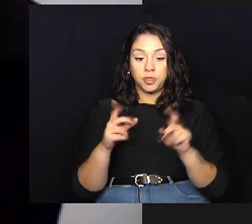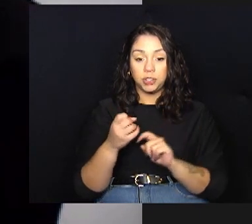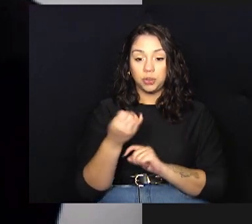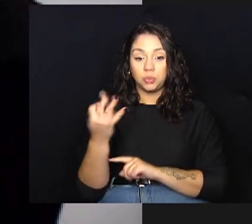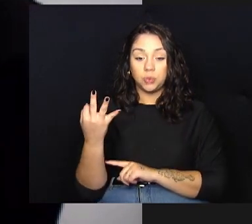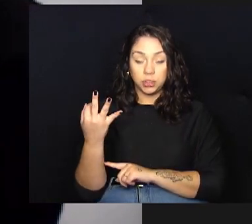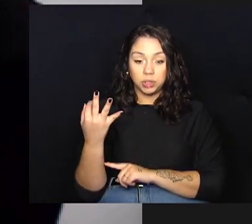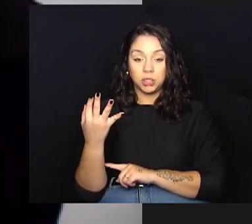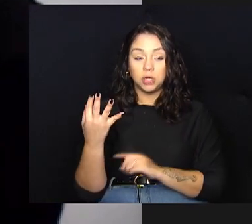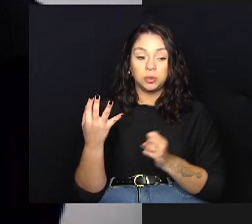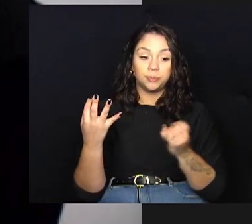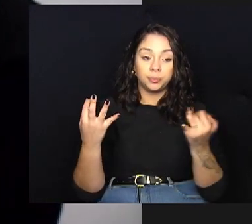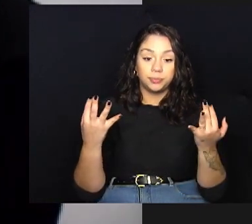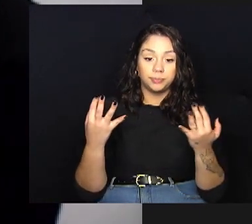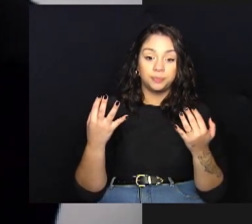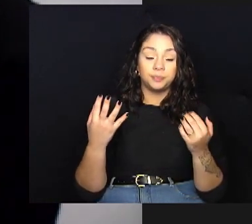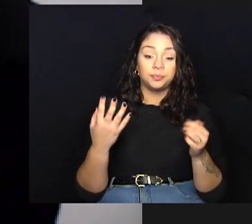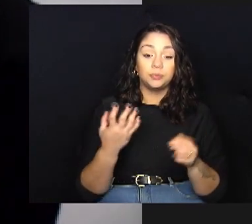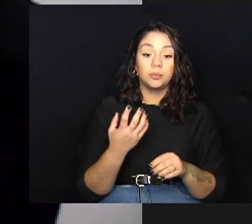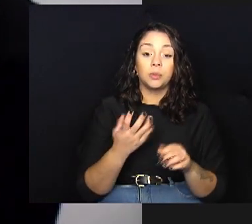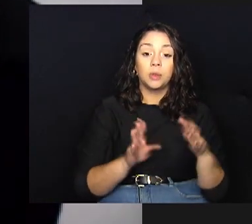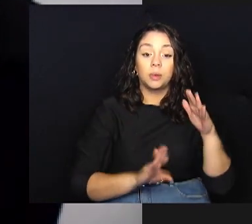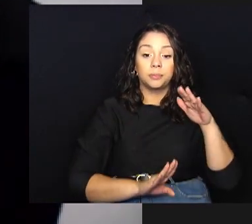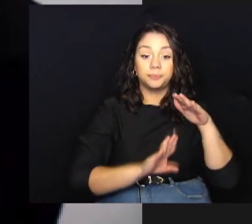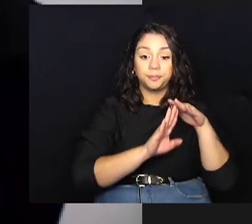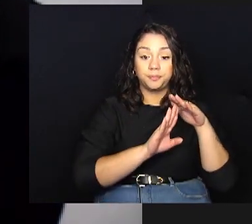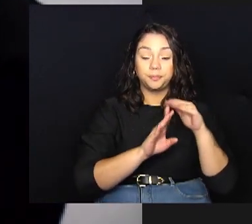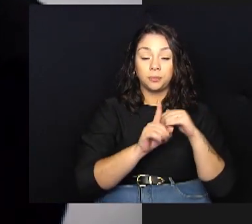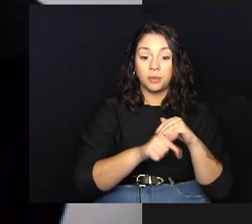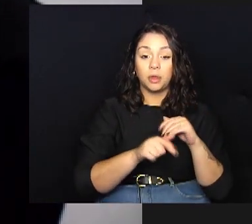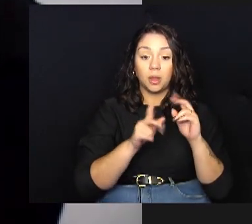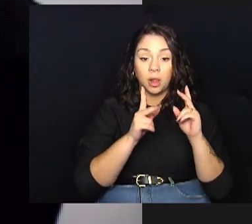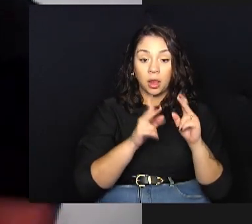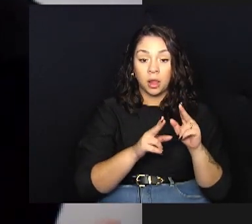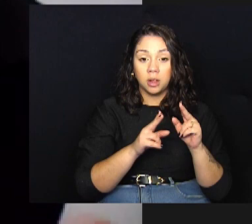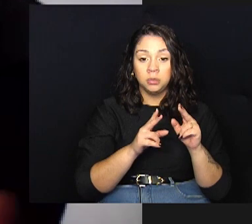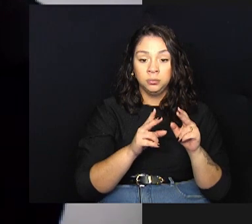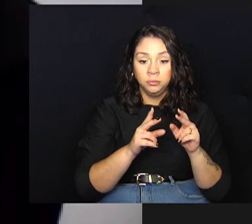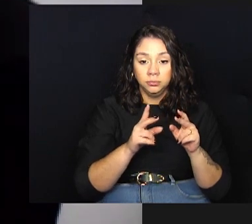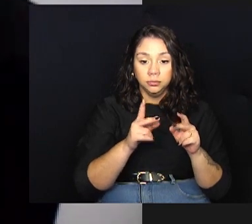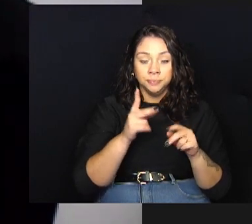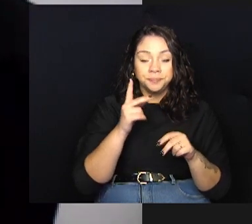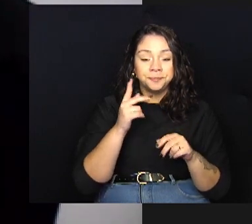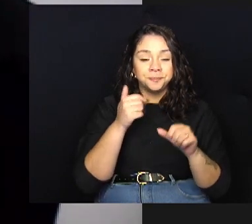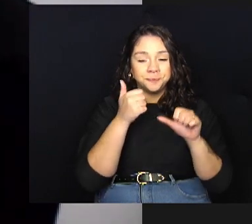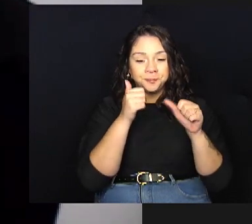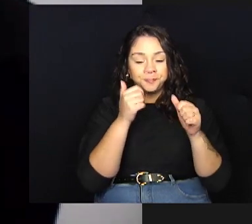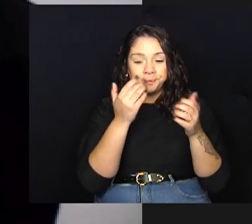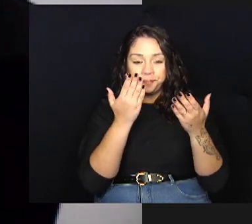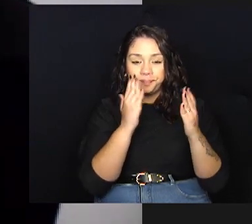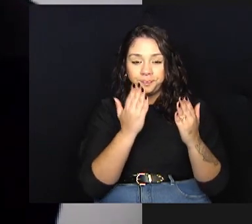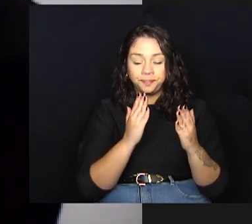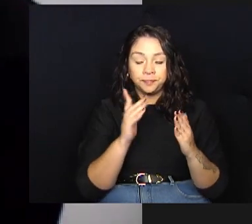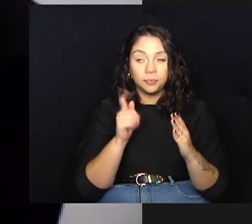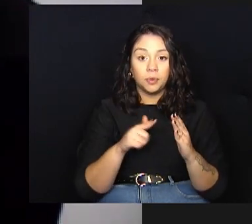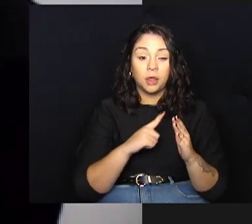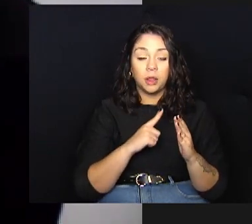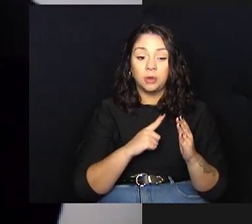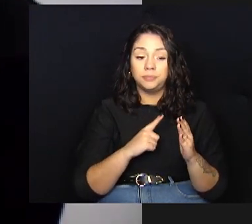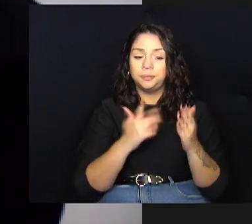o número maior né que era que corresponde aí as projeções que haviam sido feitas no início